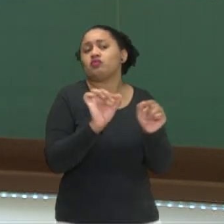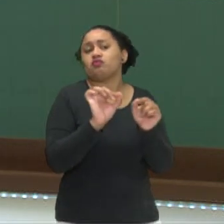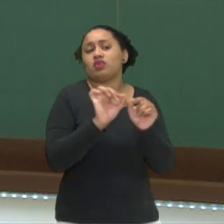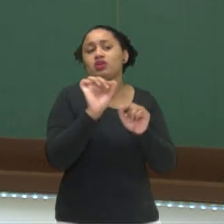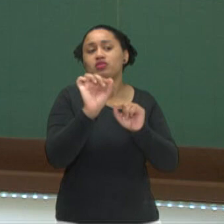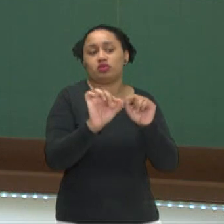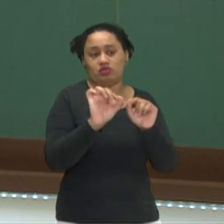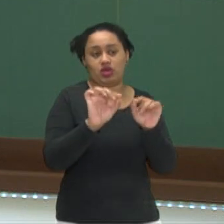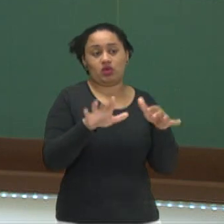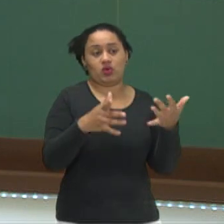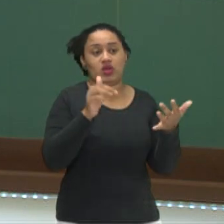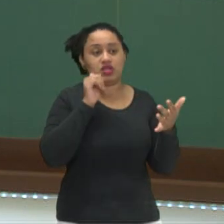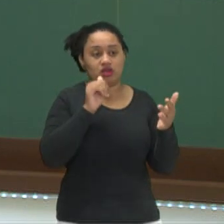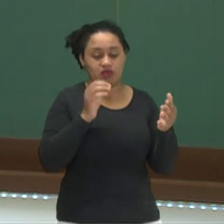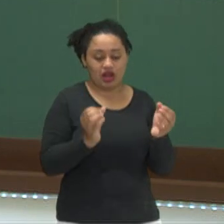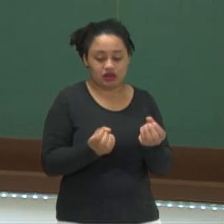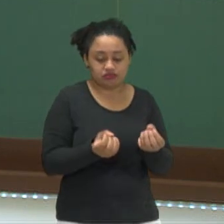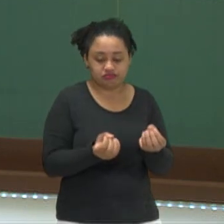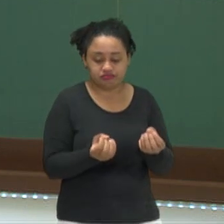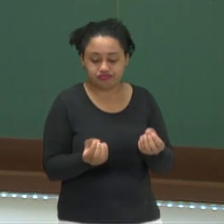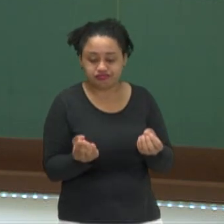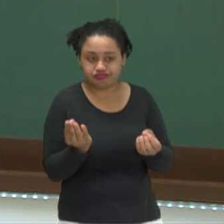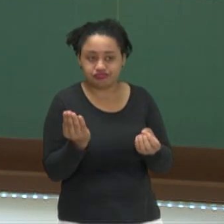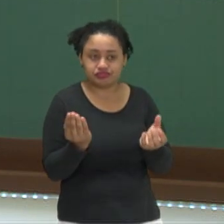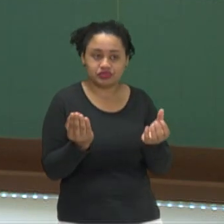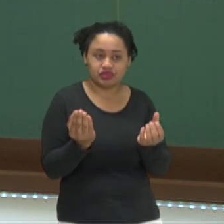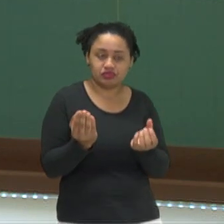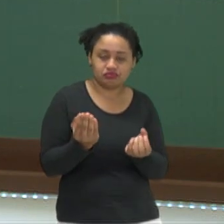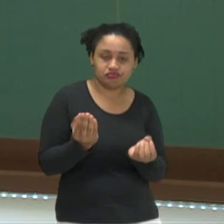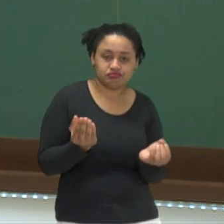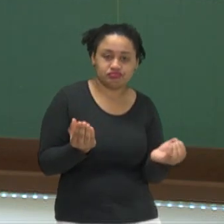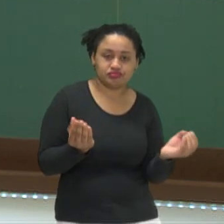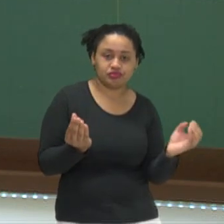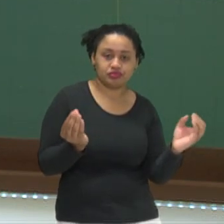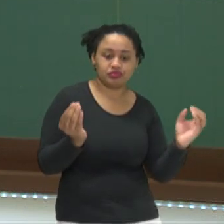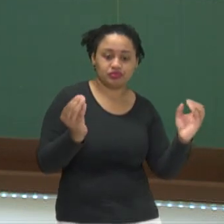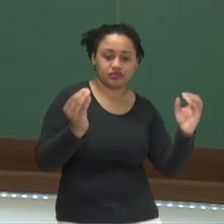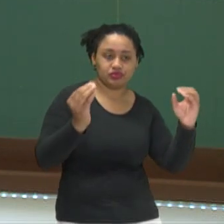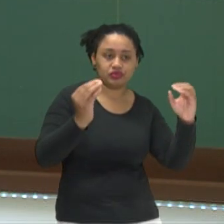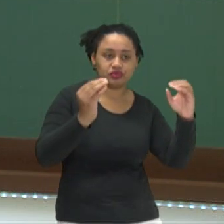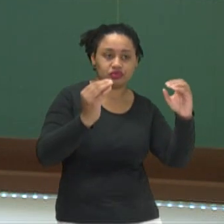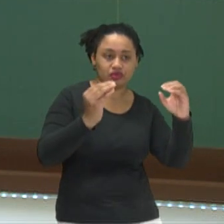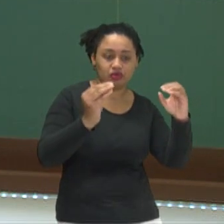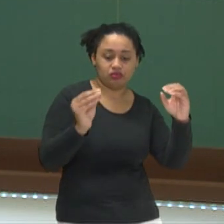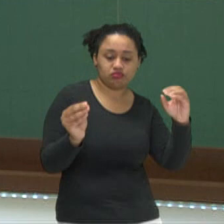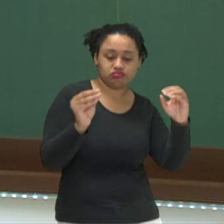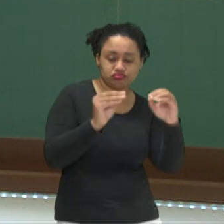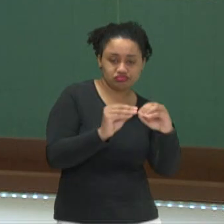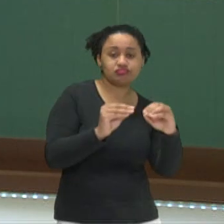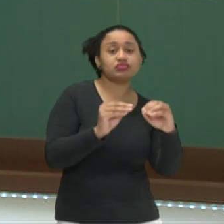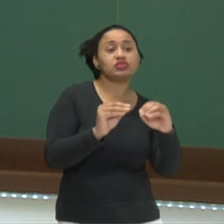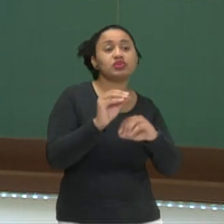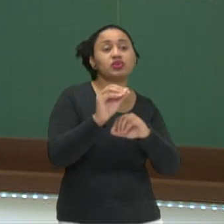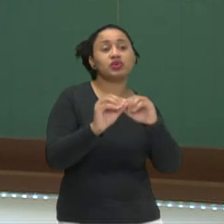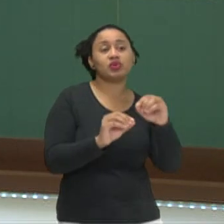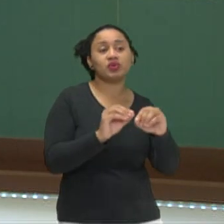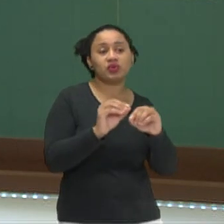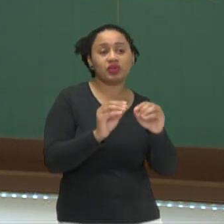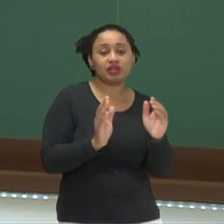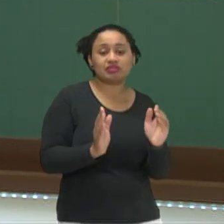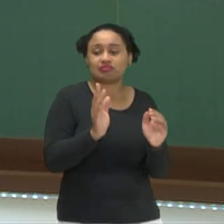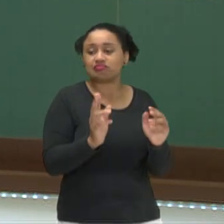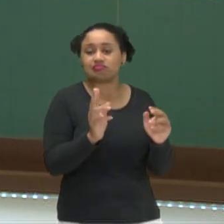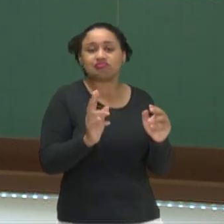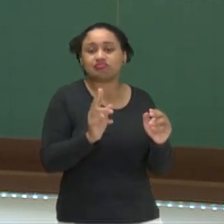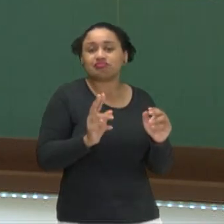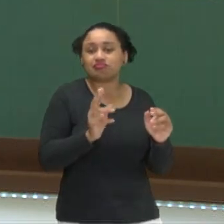faz? Quando a mulher ovular, quando o ovócito sair, for liberado e começar a migrar aqui pela tuba uterina,